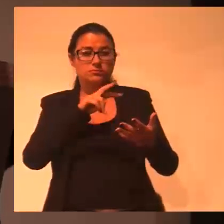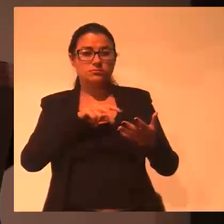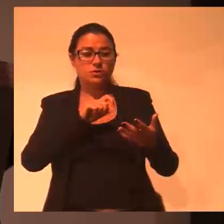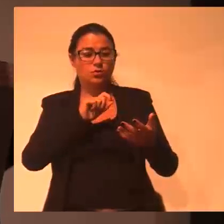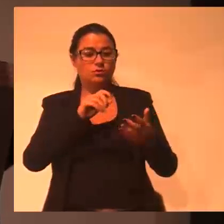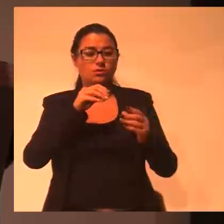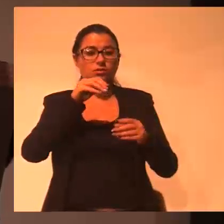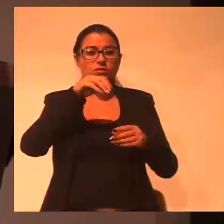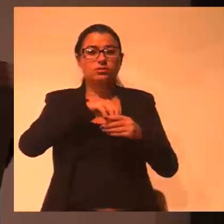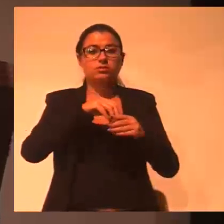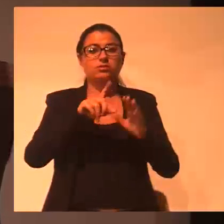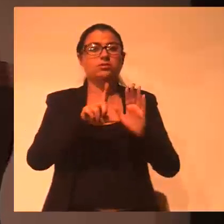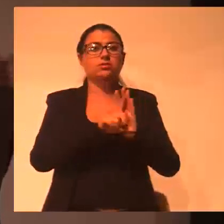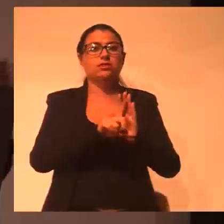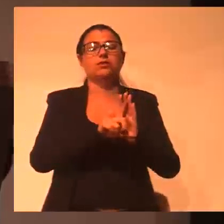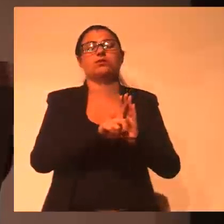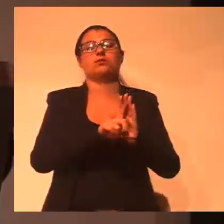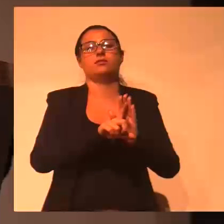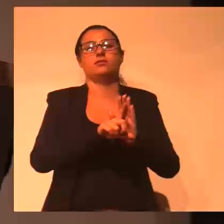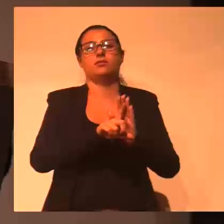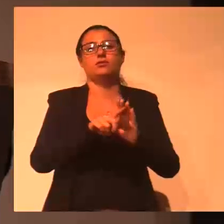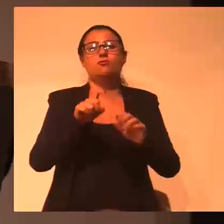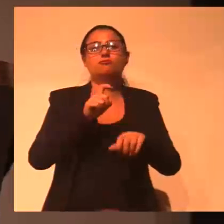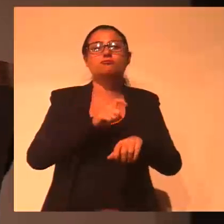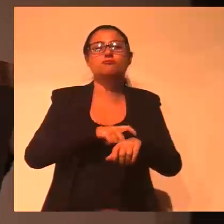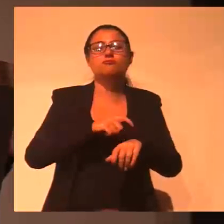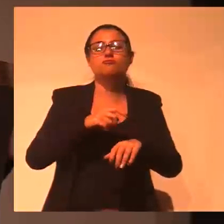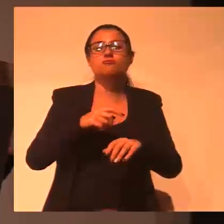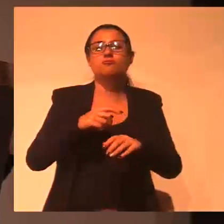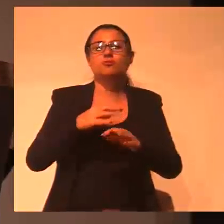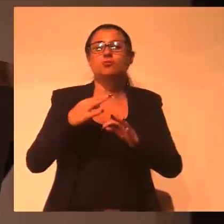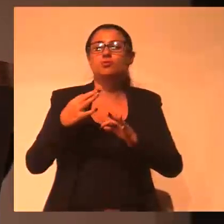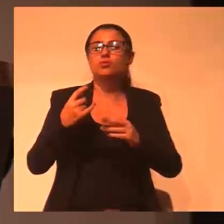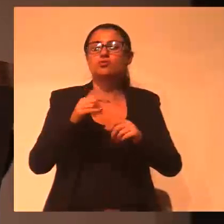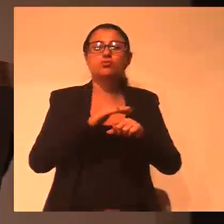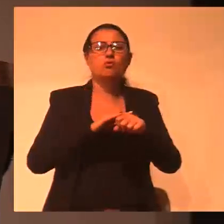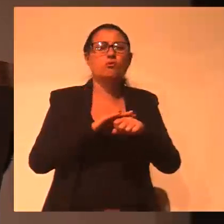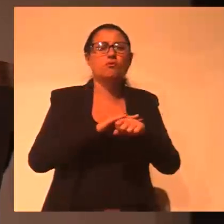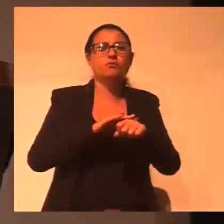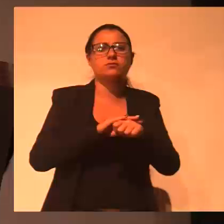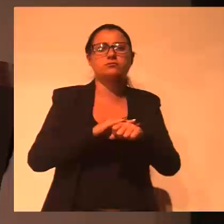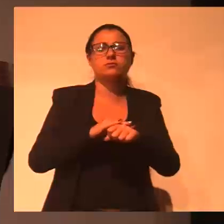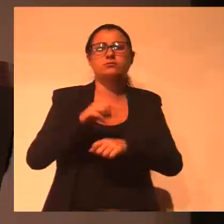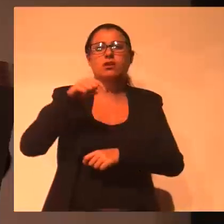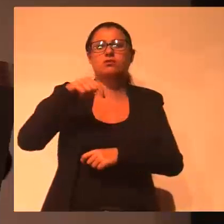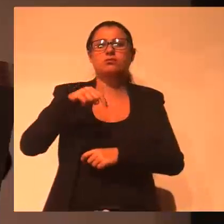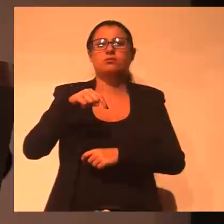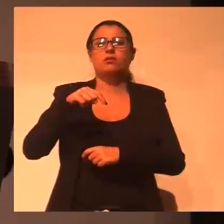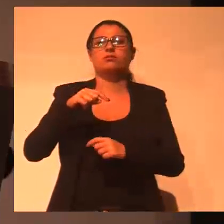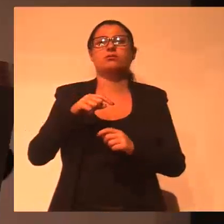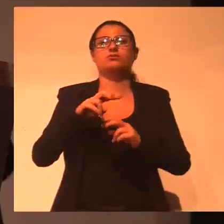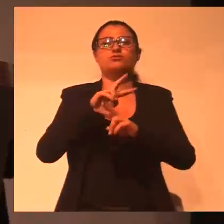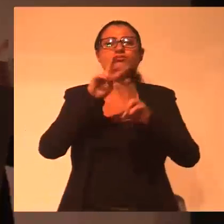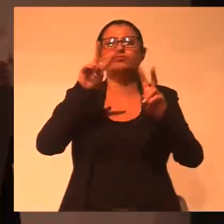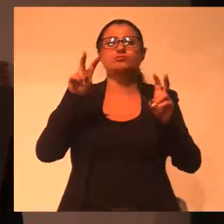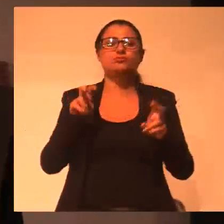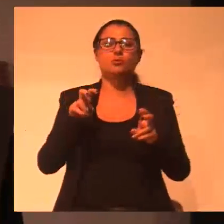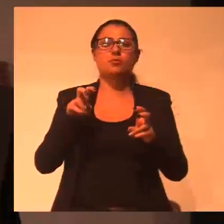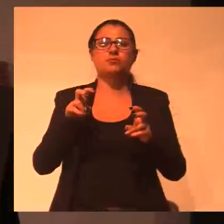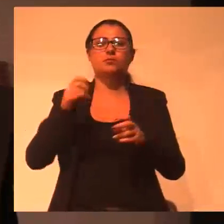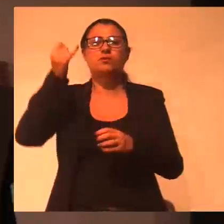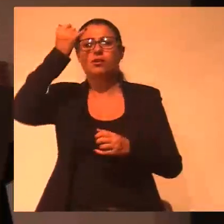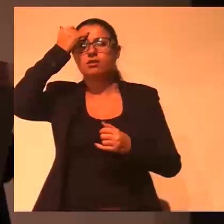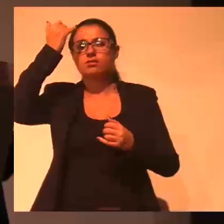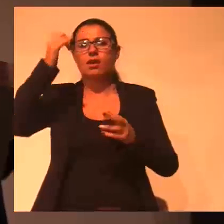feito. Todos os momentos a gente tem conversado também com o Gleison sobre isso. O Gleison tem algumas ideias em comum, algumas são divergentes. Hoje,